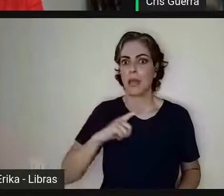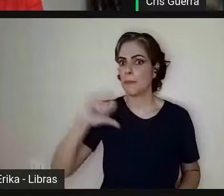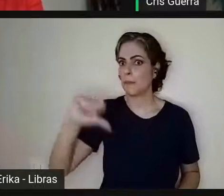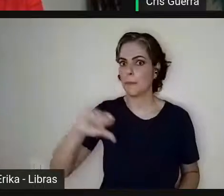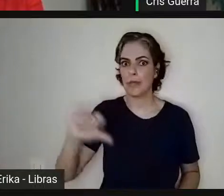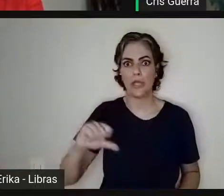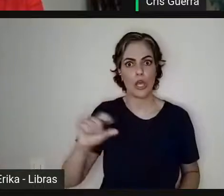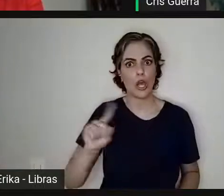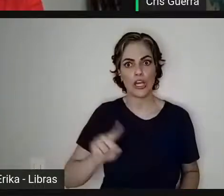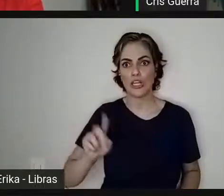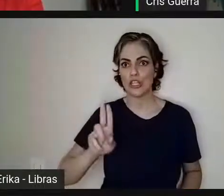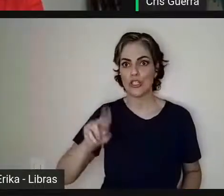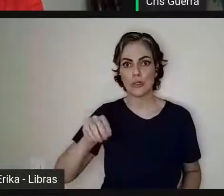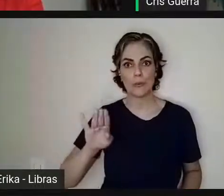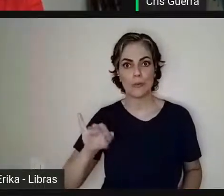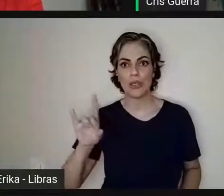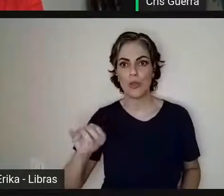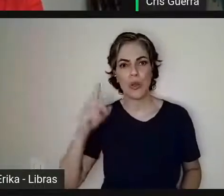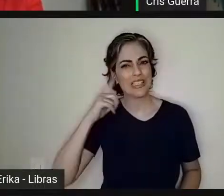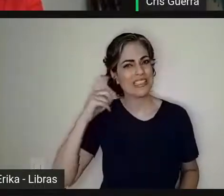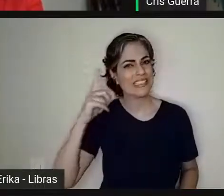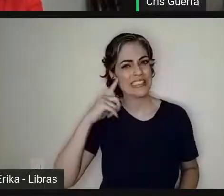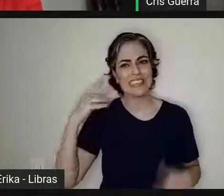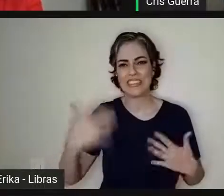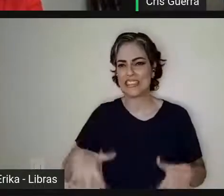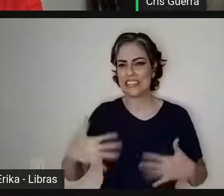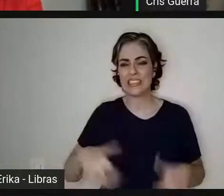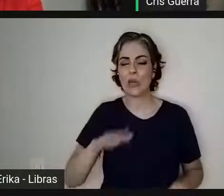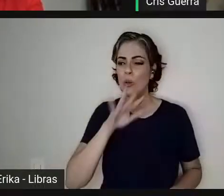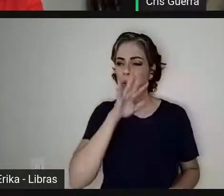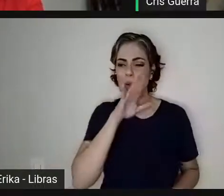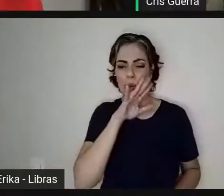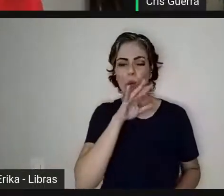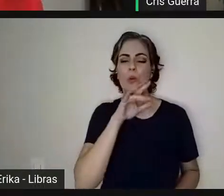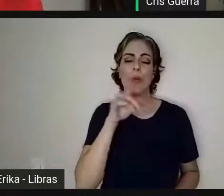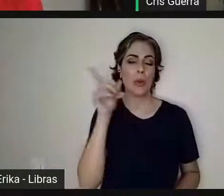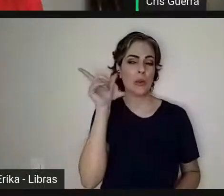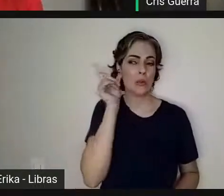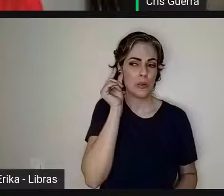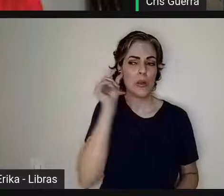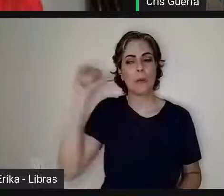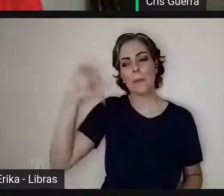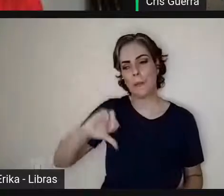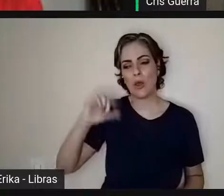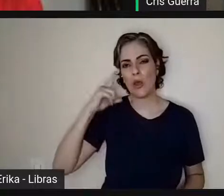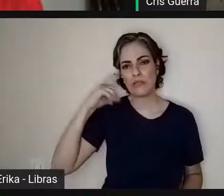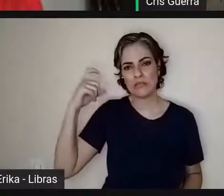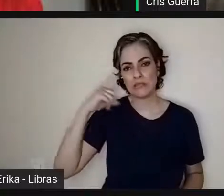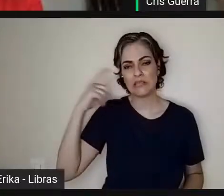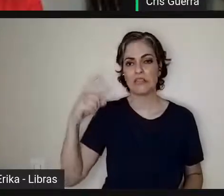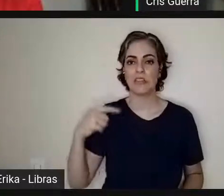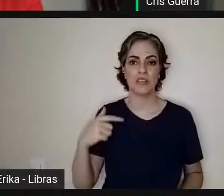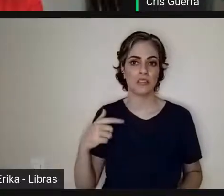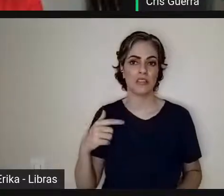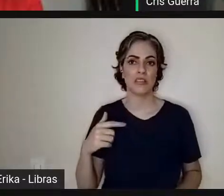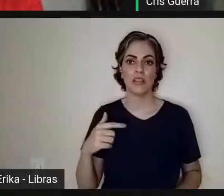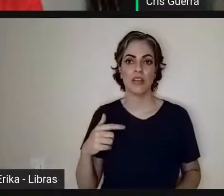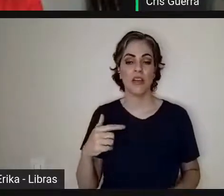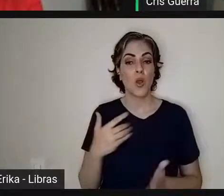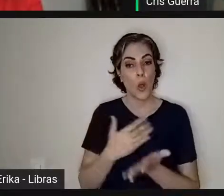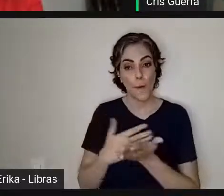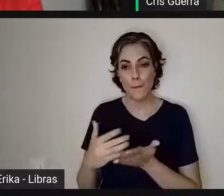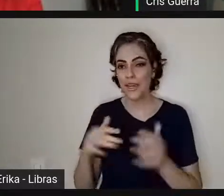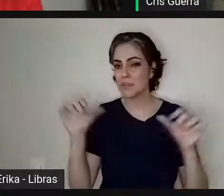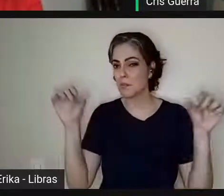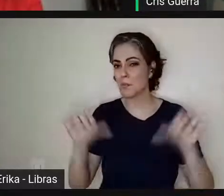é o zumbido que vem para o lugar, que ninguém te conta, né? Que você perde a audição e você ainda fica com um zumbido no ouvido. Nos primeiros 15 dias, gente, eu falei, não é